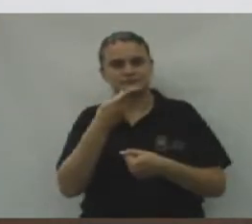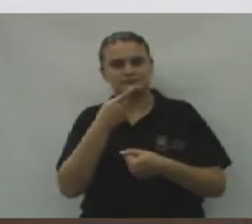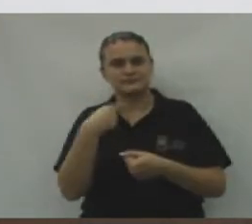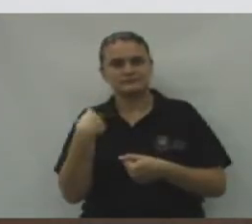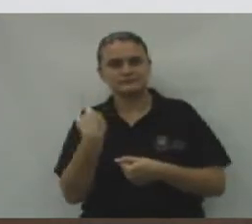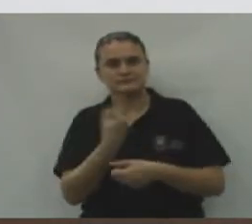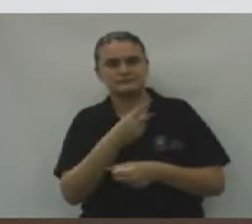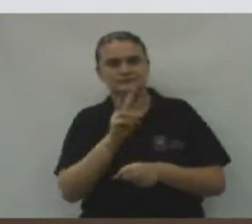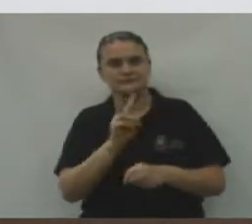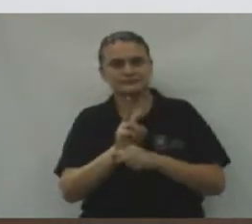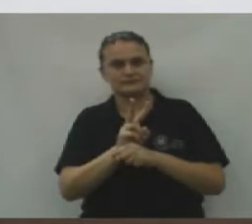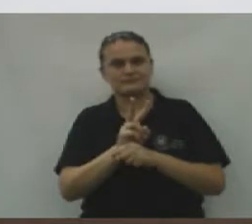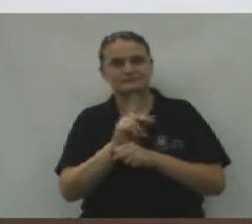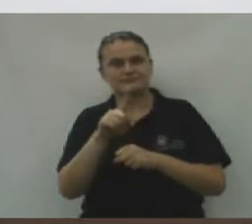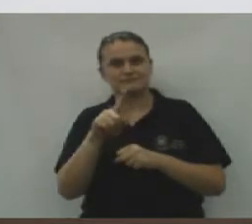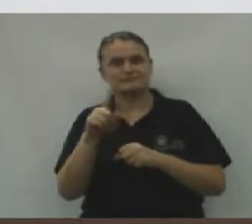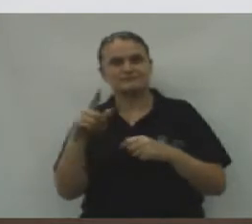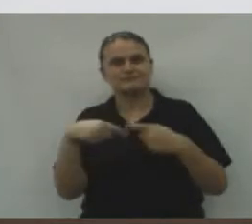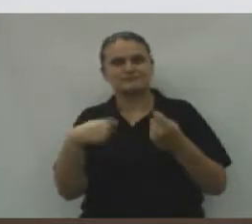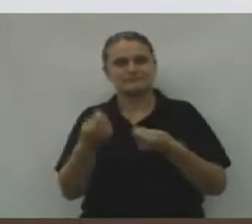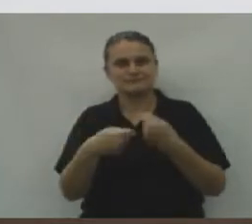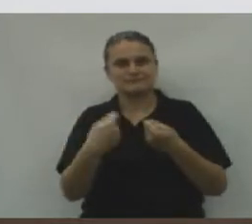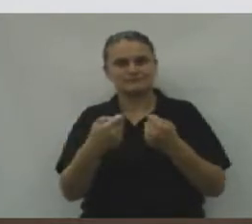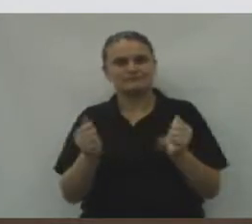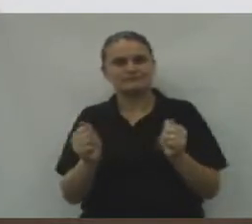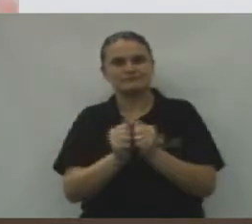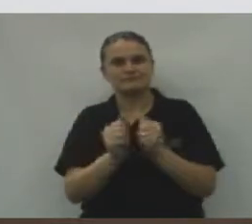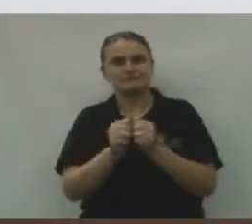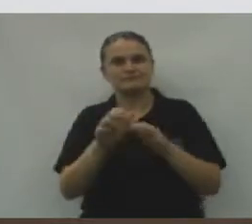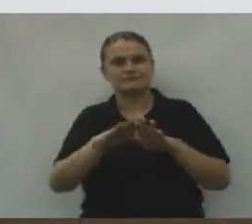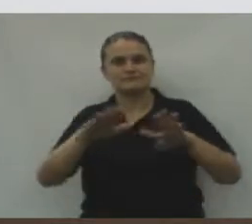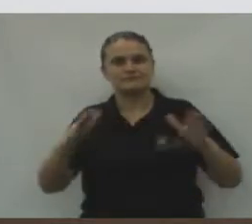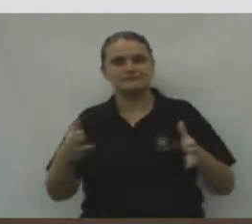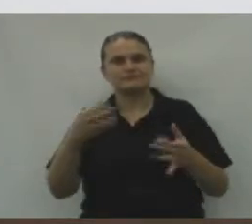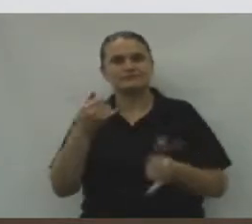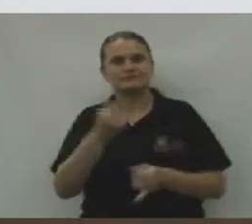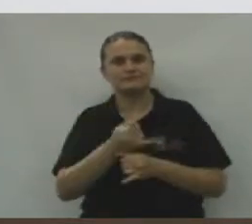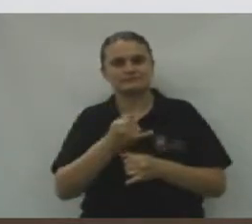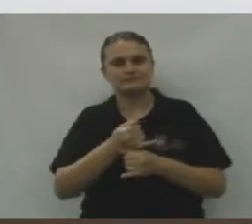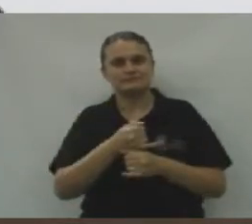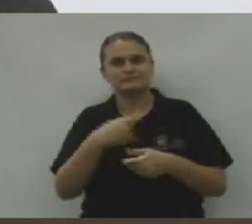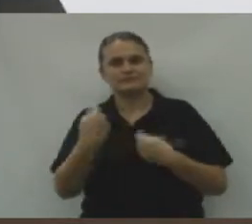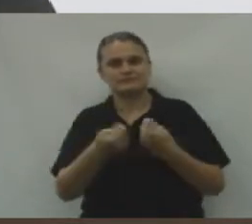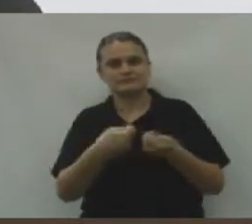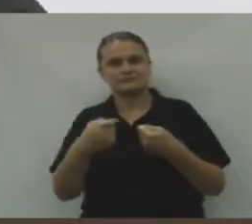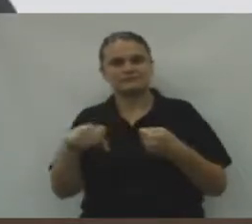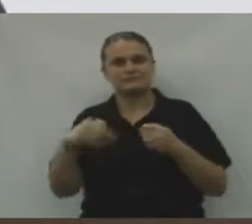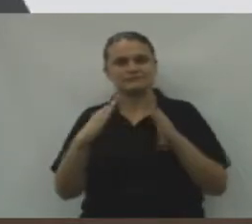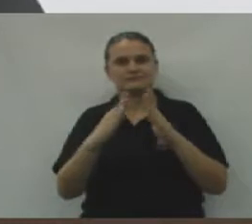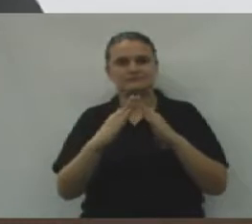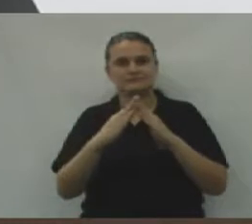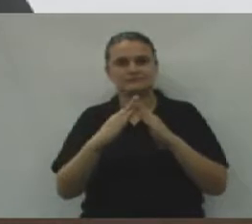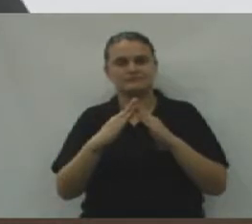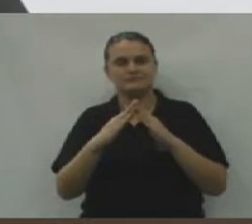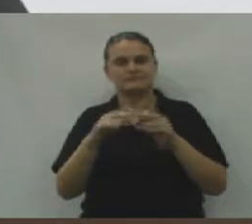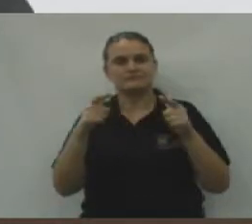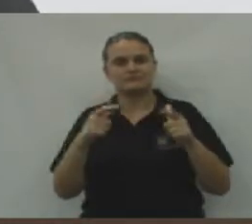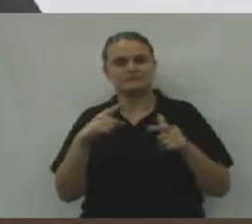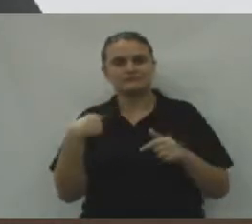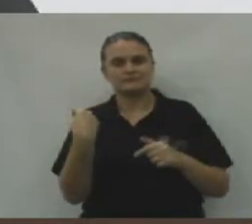cuidamos foi exatamente o orçamento, juntamente com a mesa diretora, o orçamento desta casa, onde